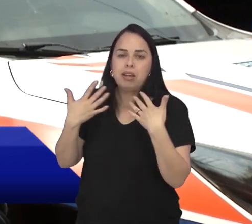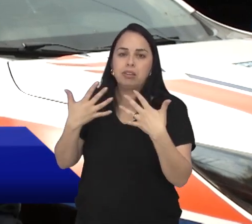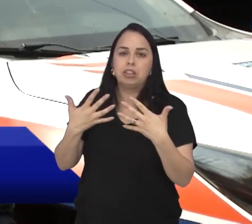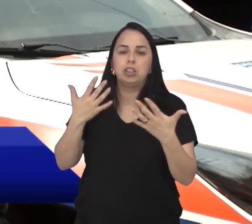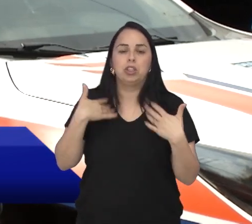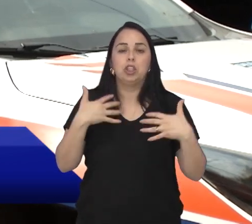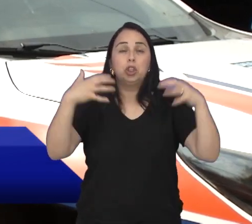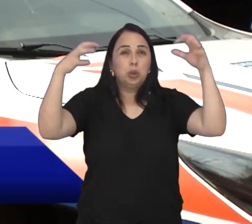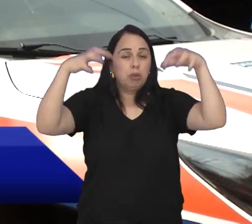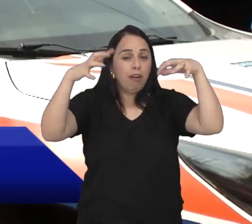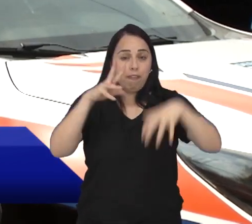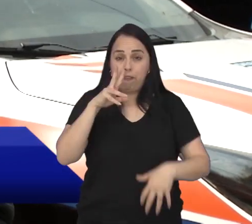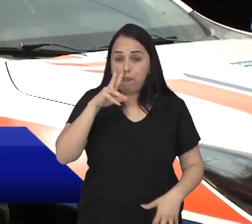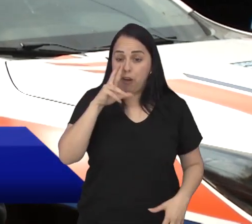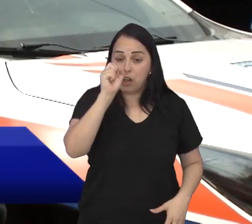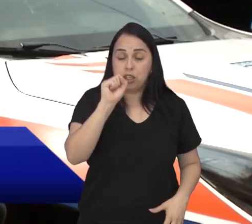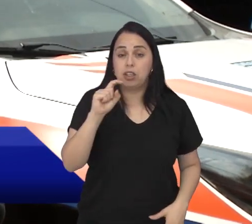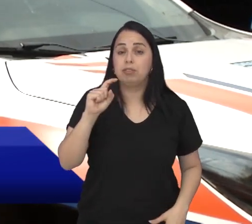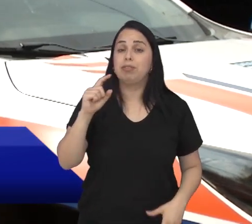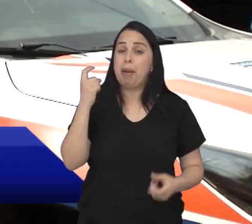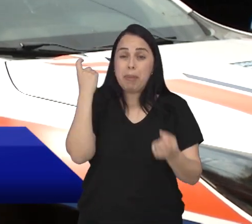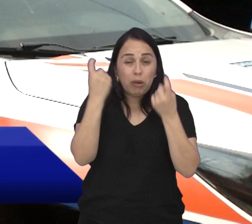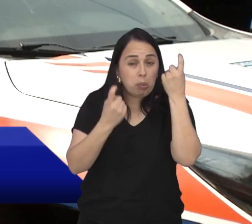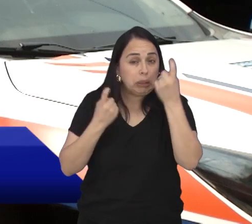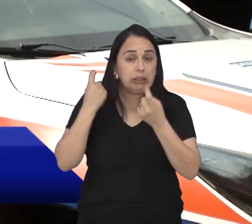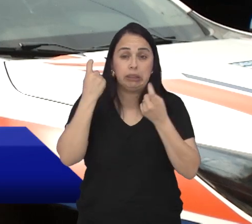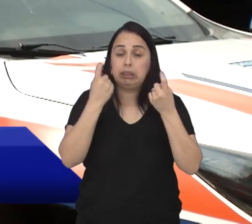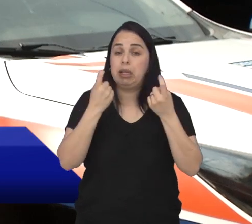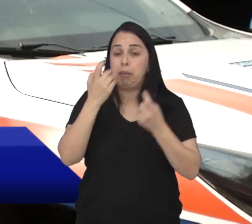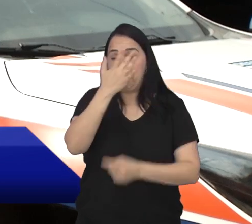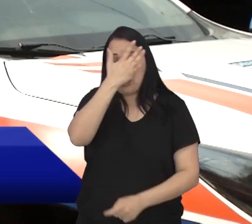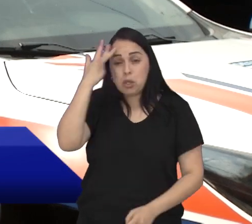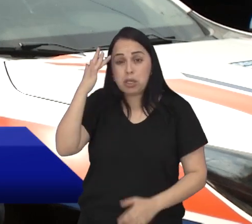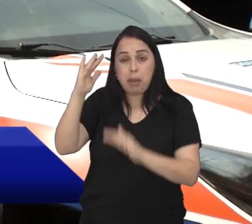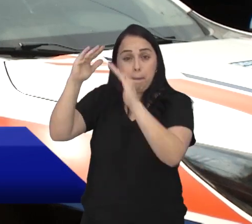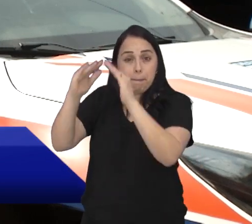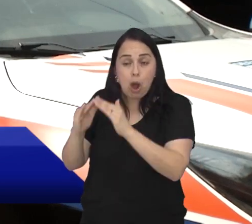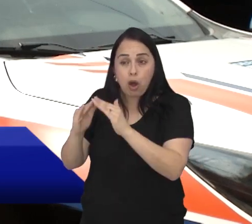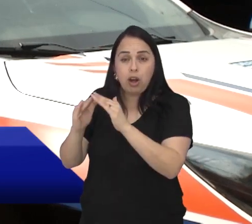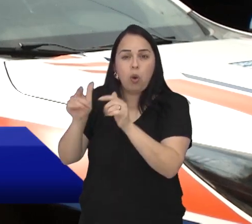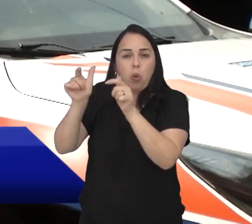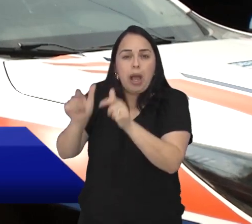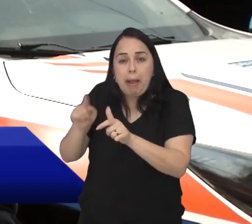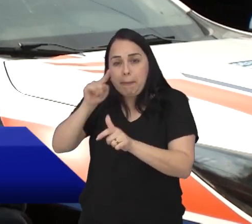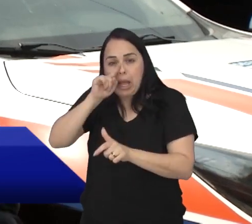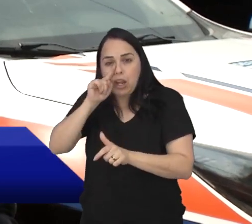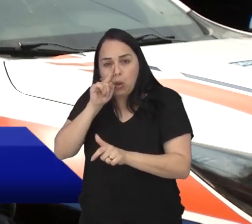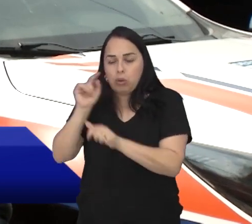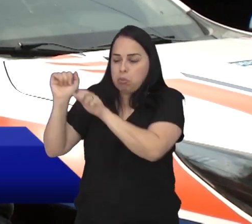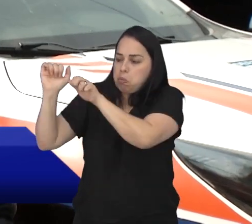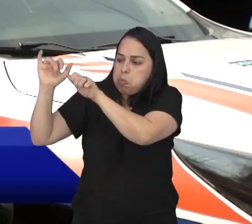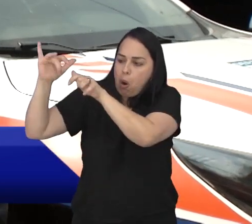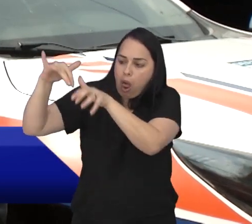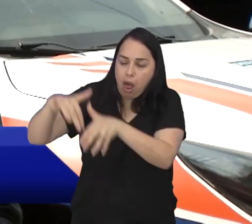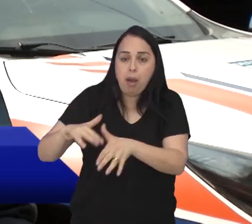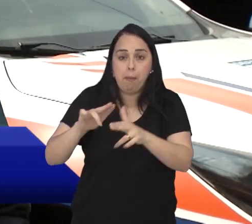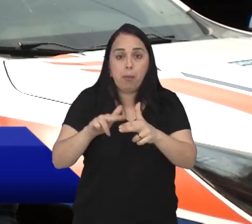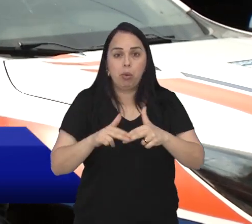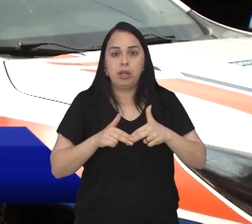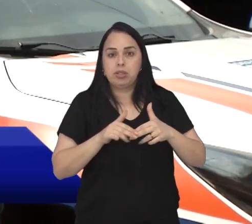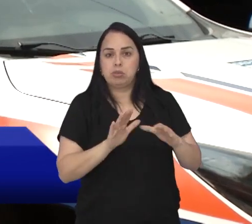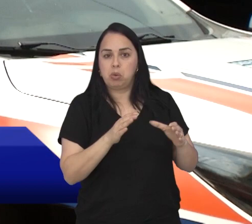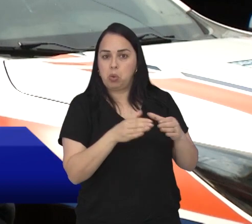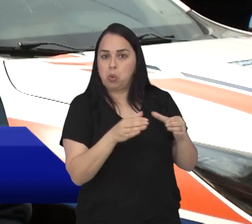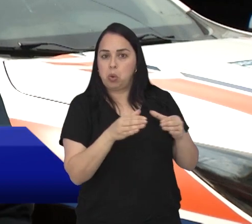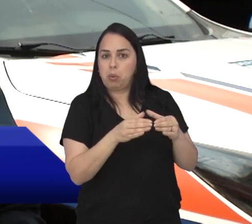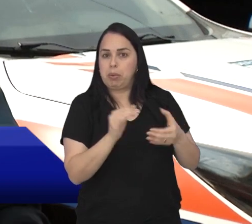com chuvas fortes, a preocupação aumenta, né? Principalmente para quem mora em áreas de risco. Para isso, a Defesa Civil já está começando